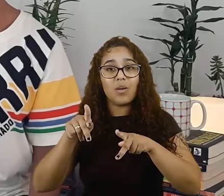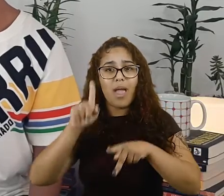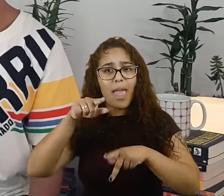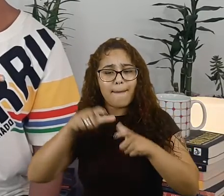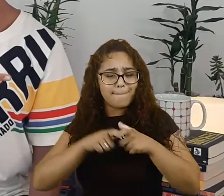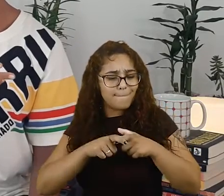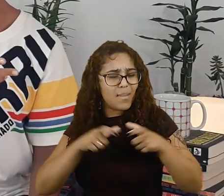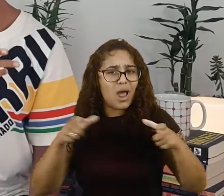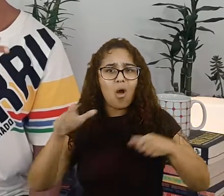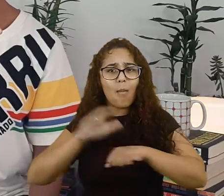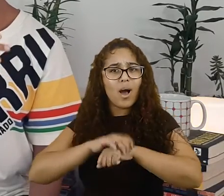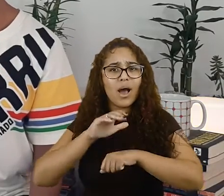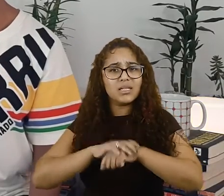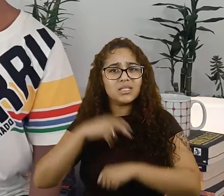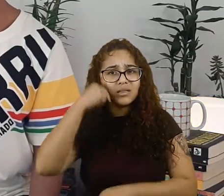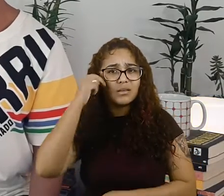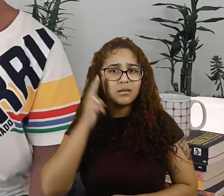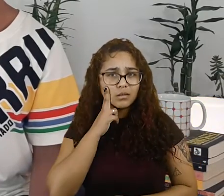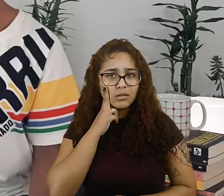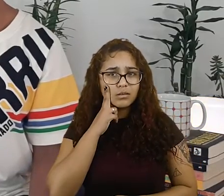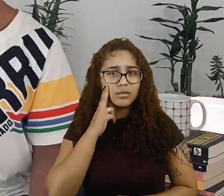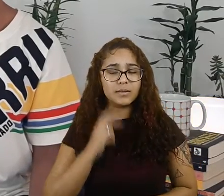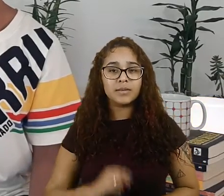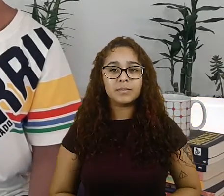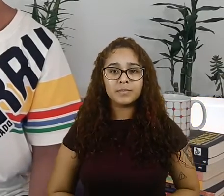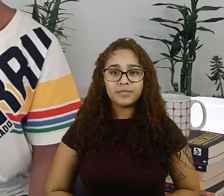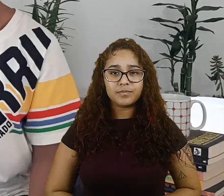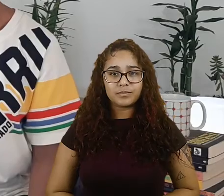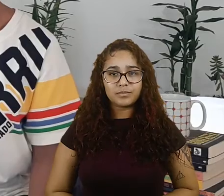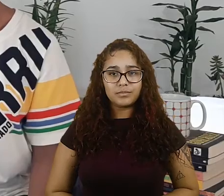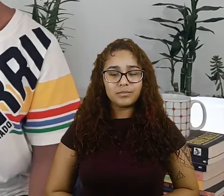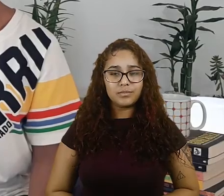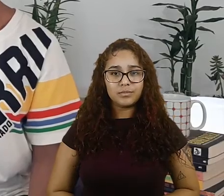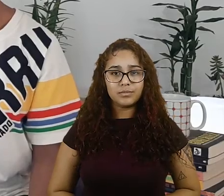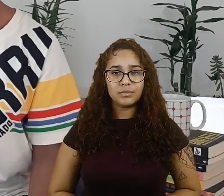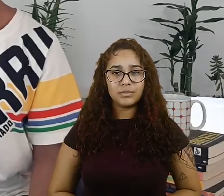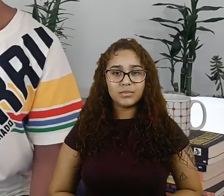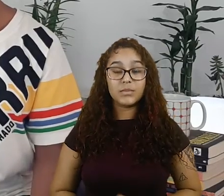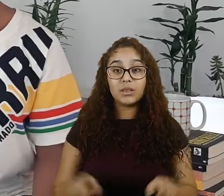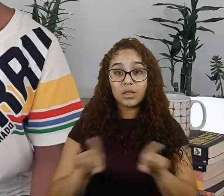cuja população, em maioria, é a população negra.